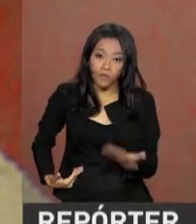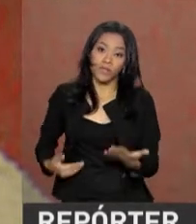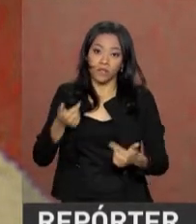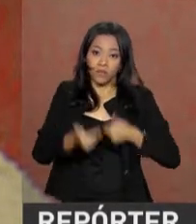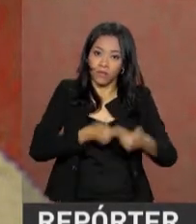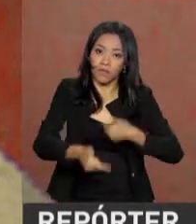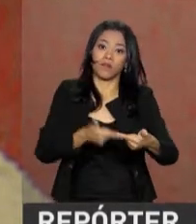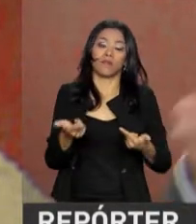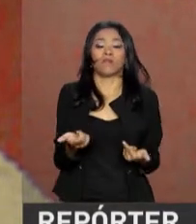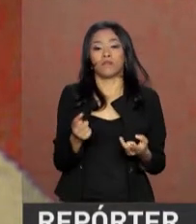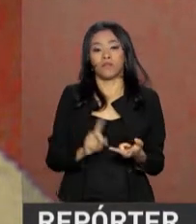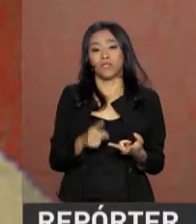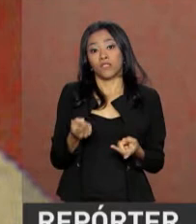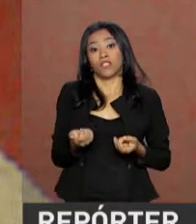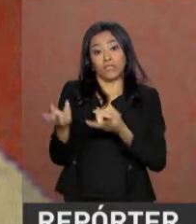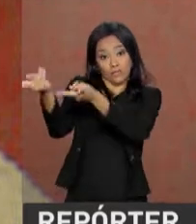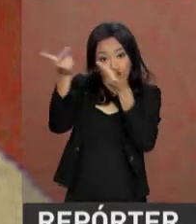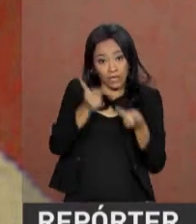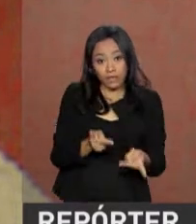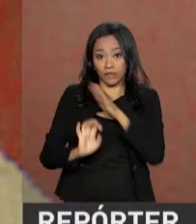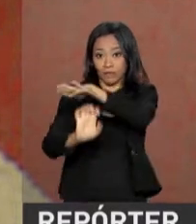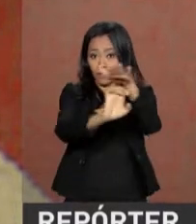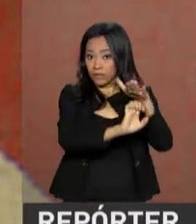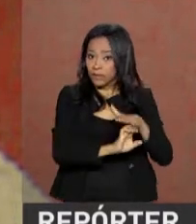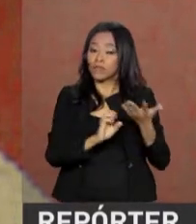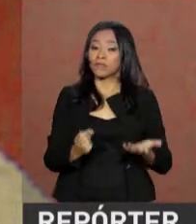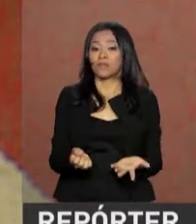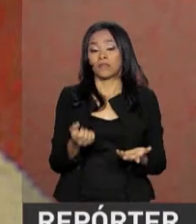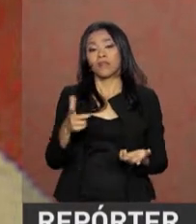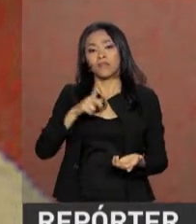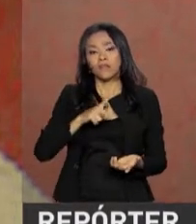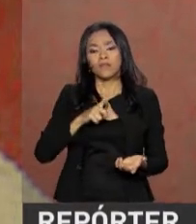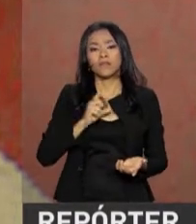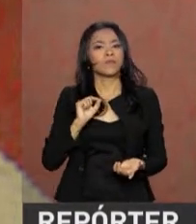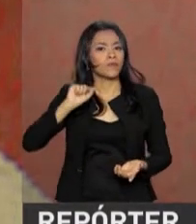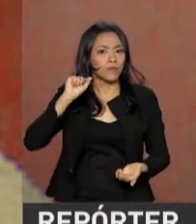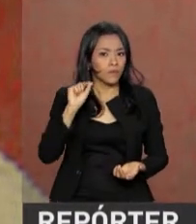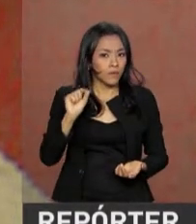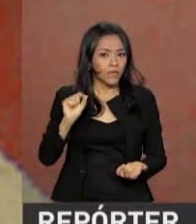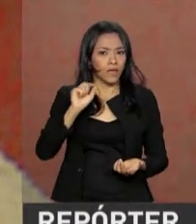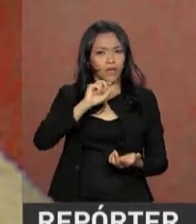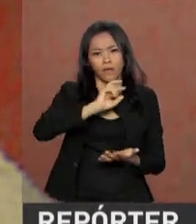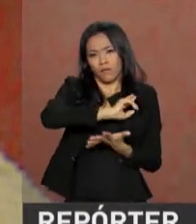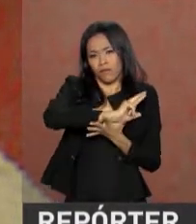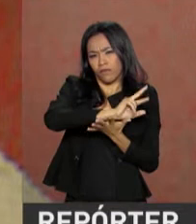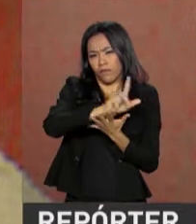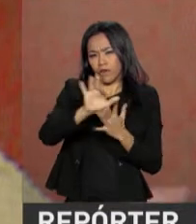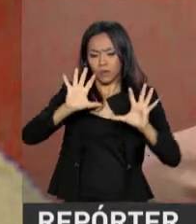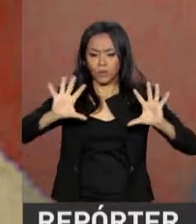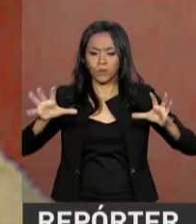abrir mercados, trabalho de trazer investimentos. Nós contamos com uma rede muito ampla de serviços de promoção